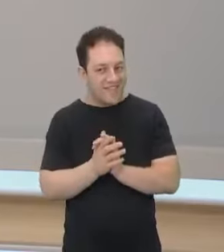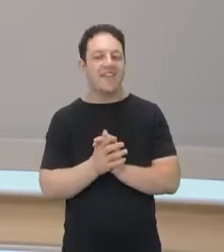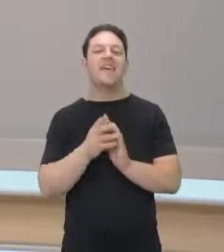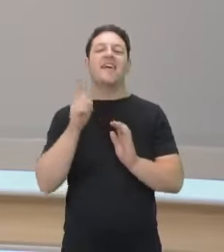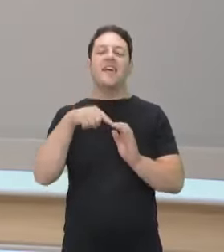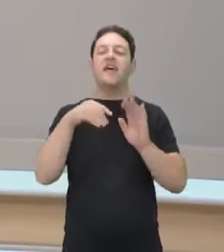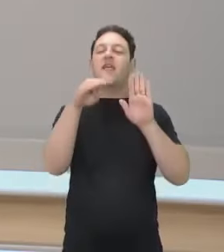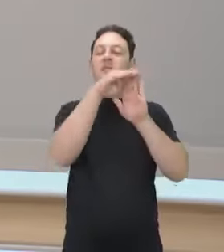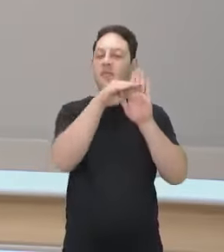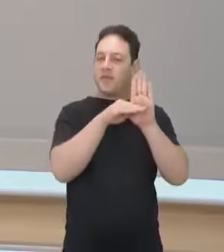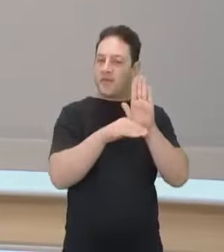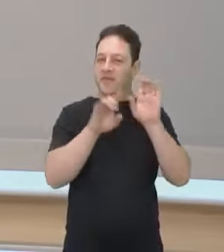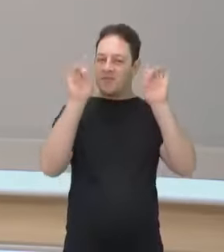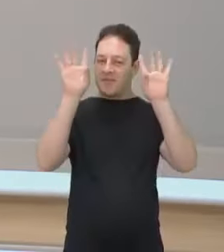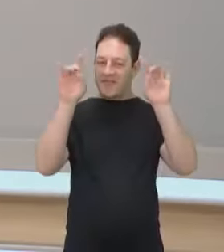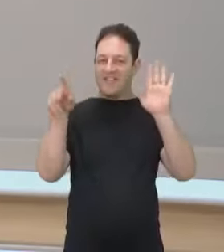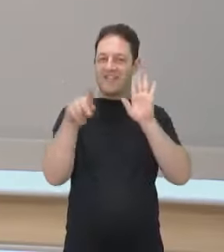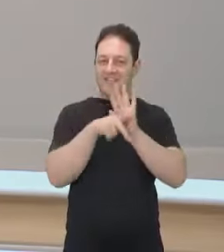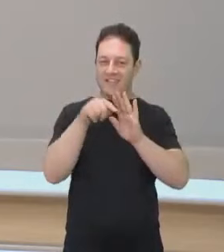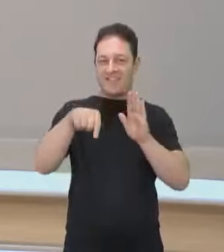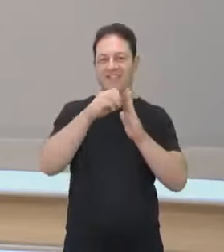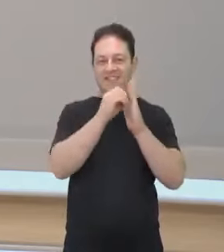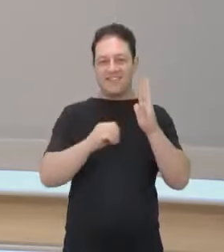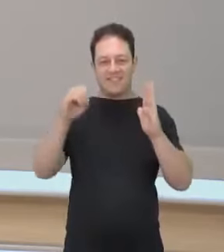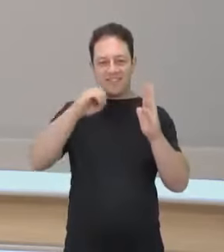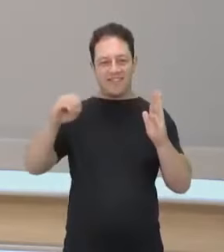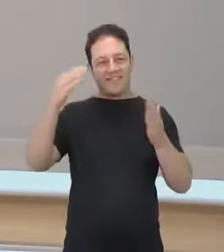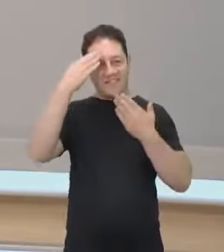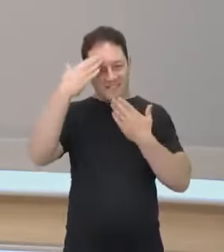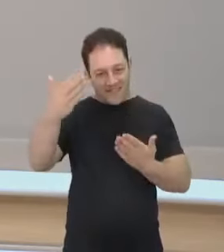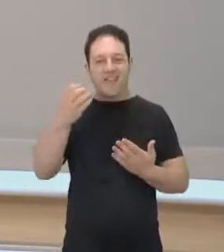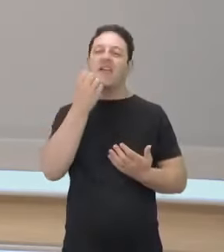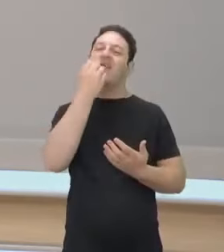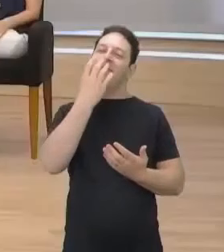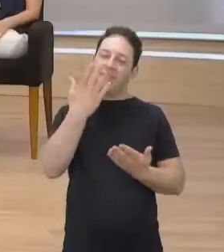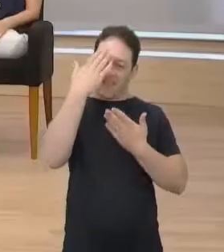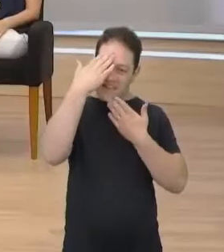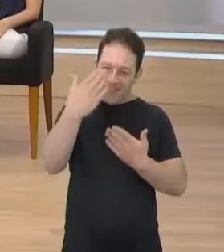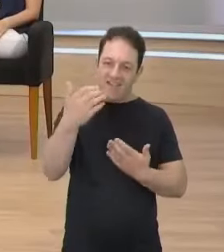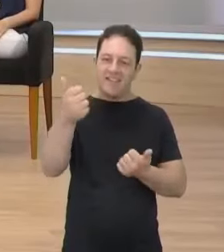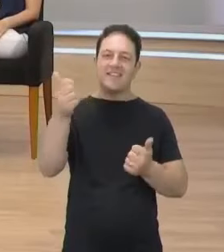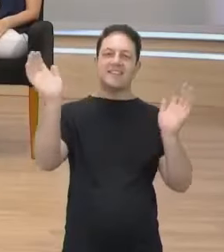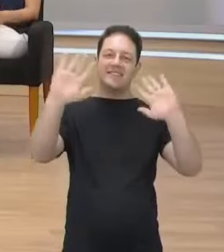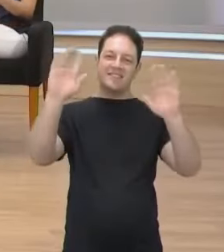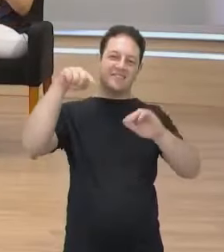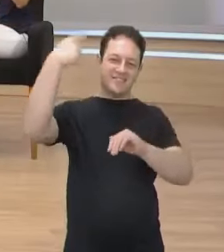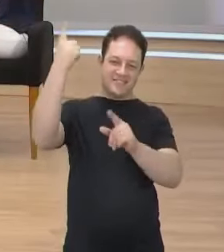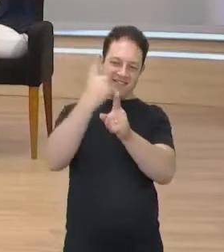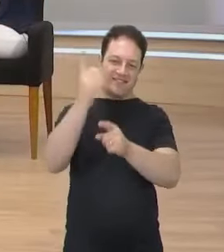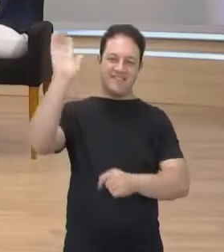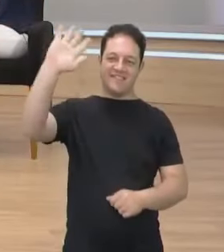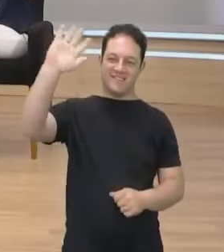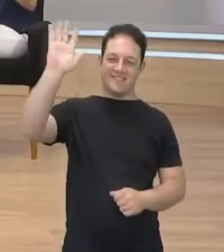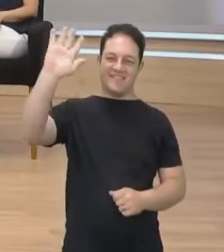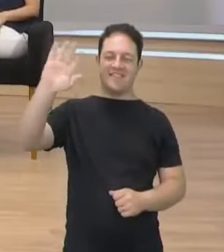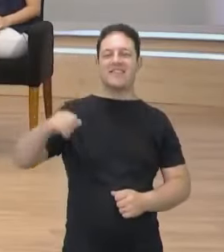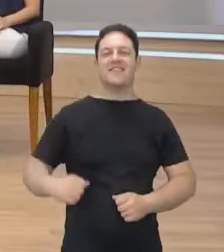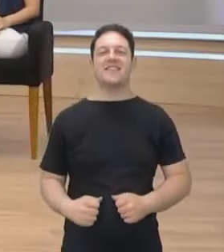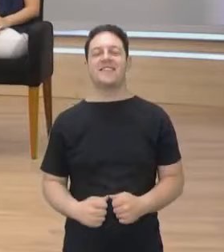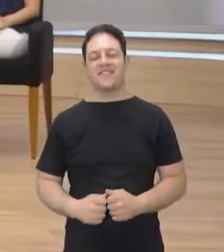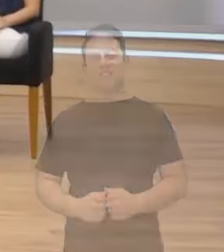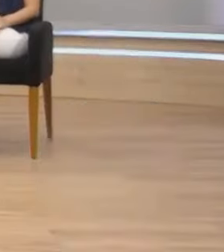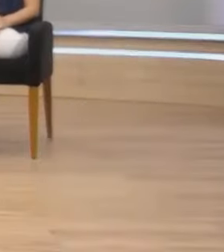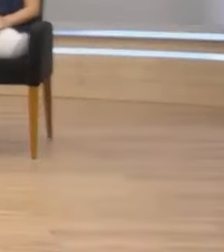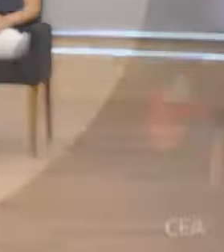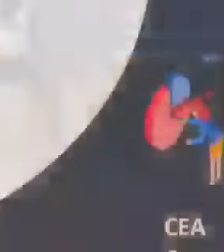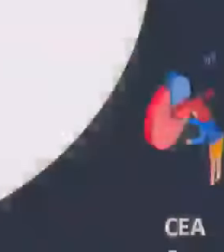na programação especial do Centro de Mídias, tá bom, pessoal? Muito obrigada e até lá. Tchau, tchau.